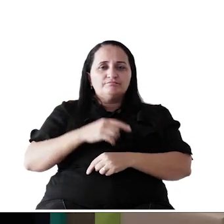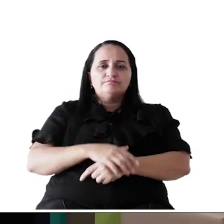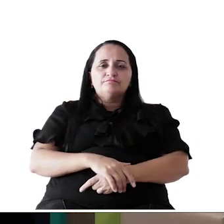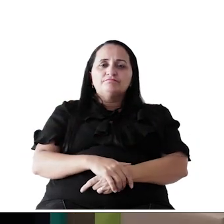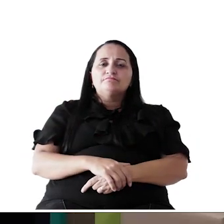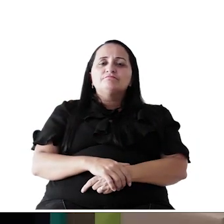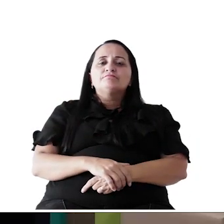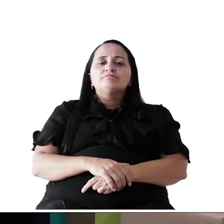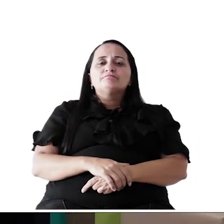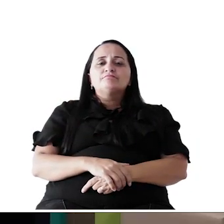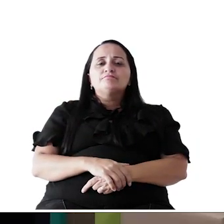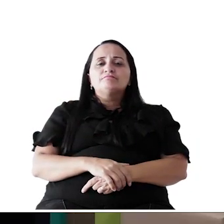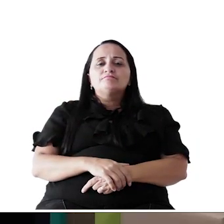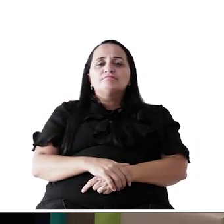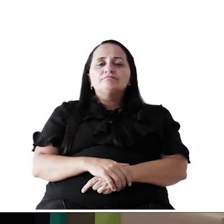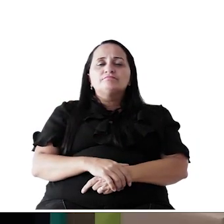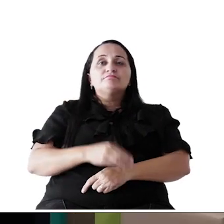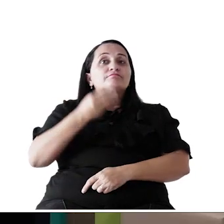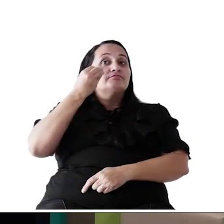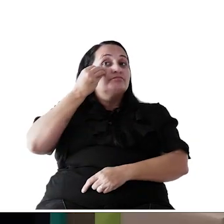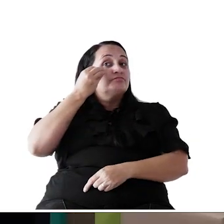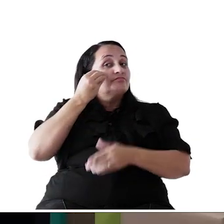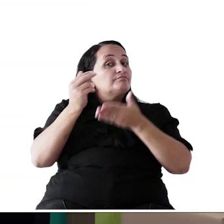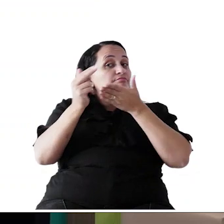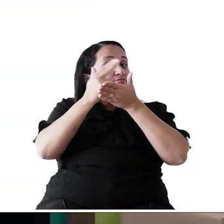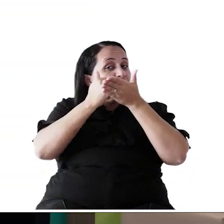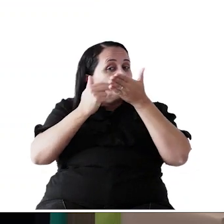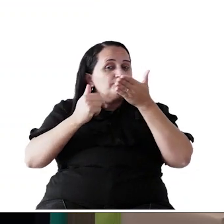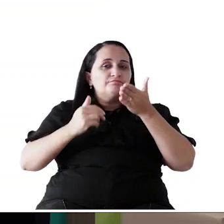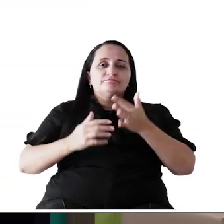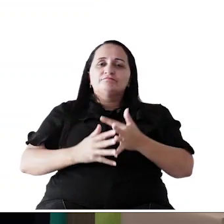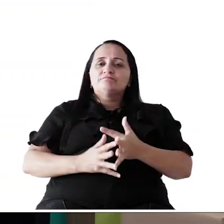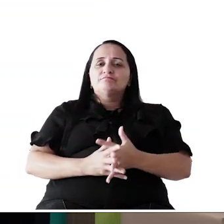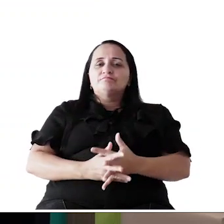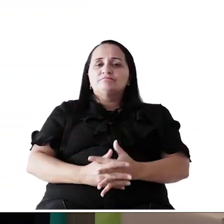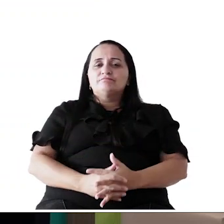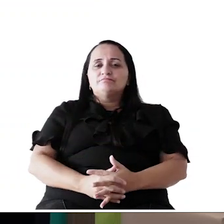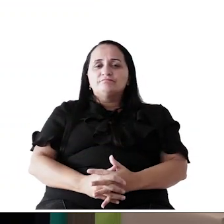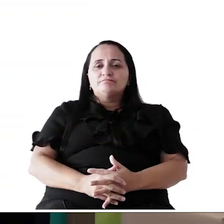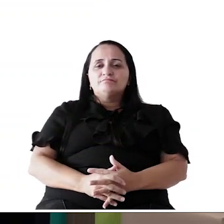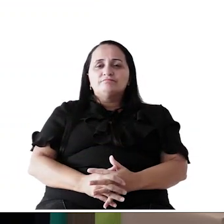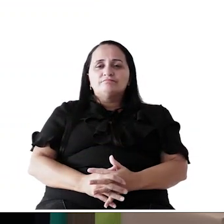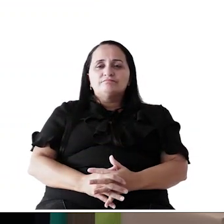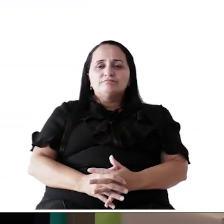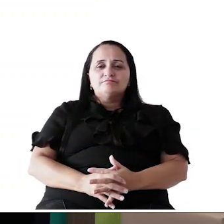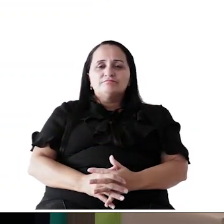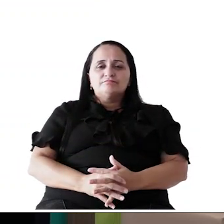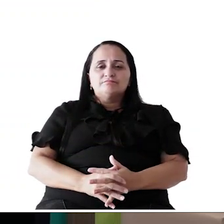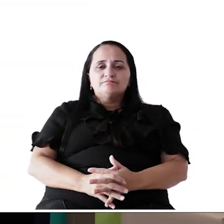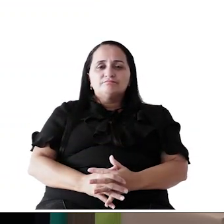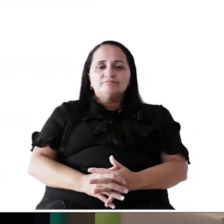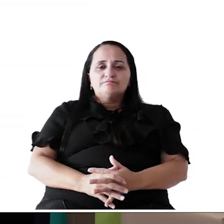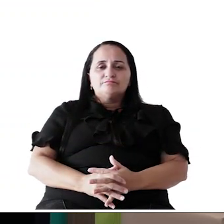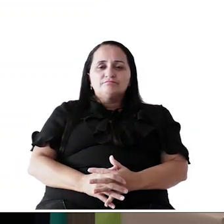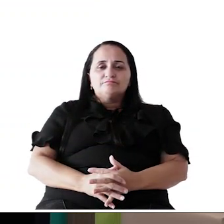Eu tenho aqui, será que a Pró vai conseguir desenhar? Vamos tentar. Essa parte dessa